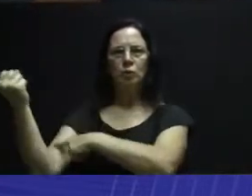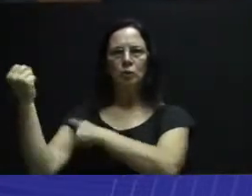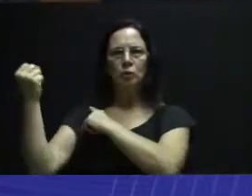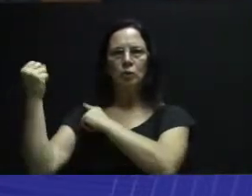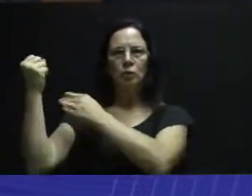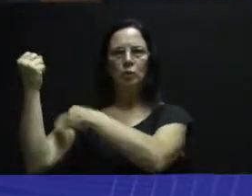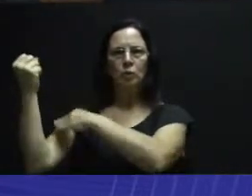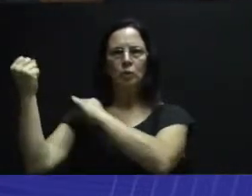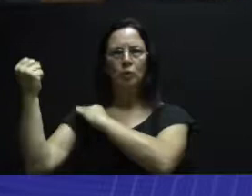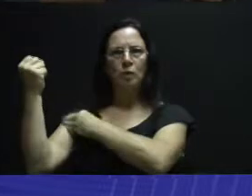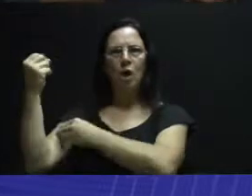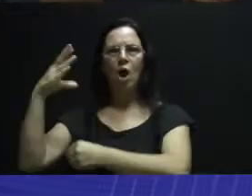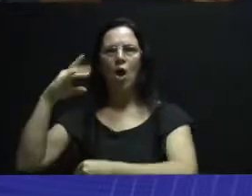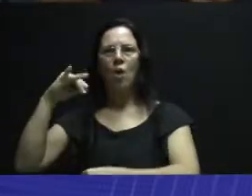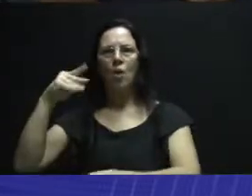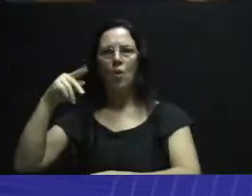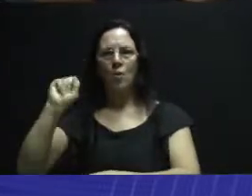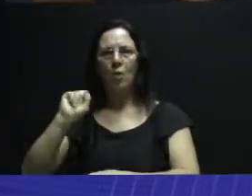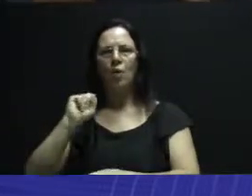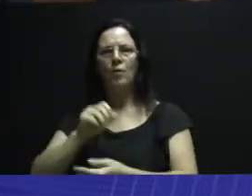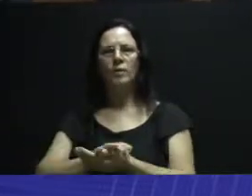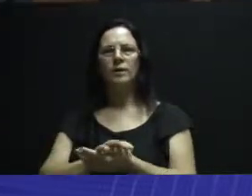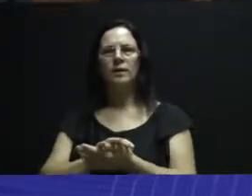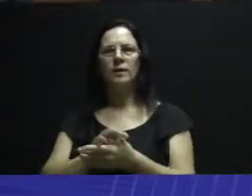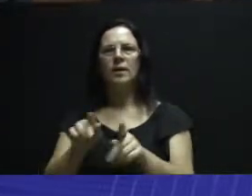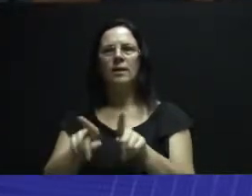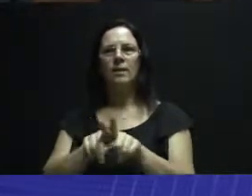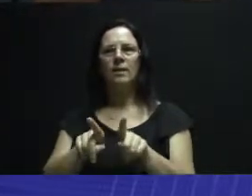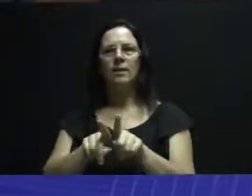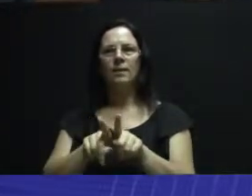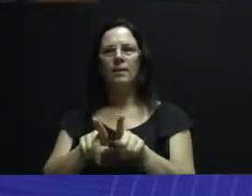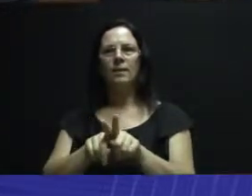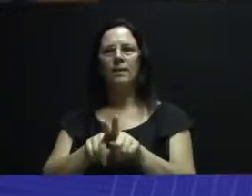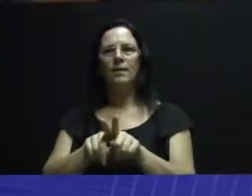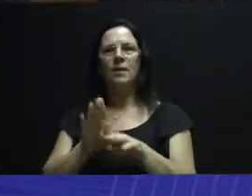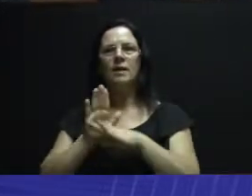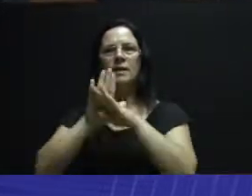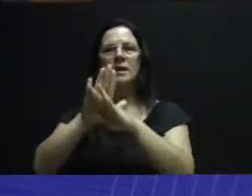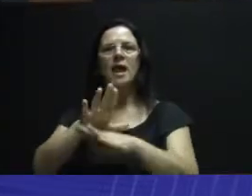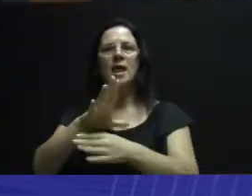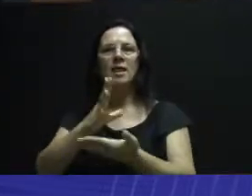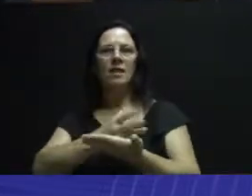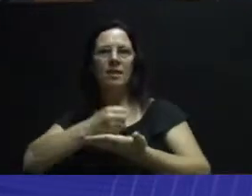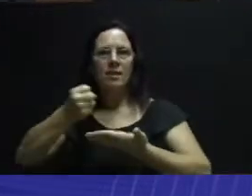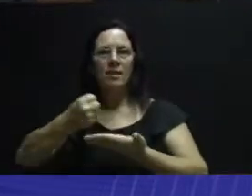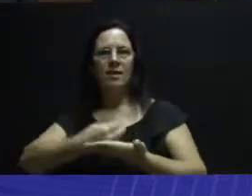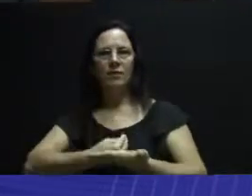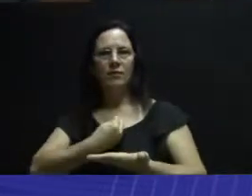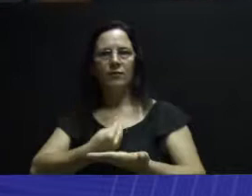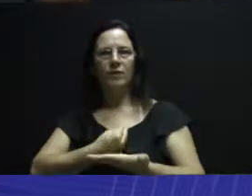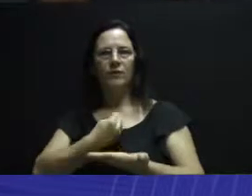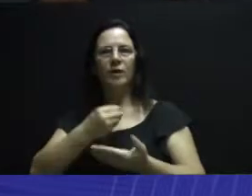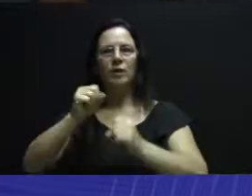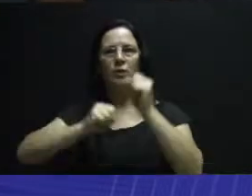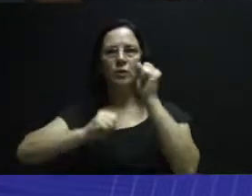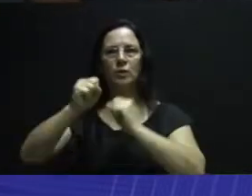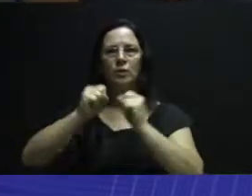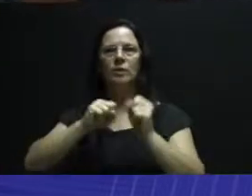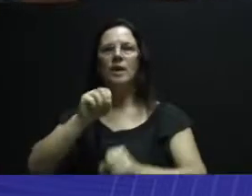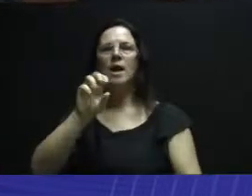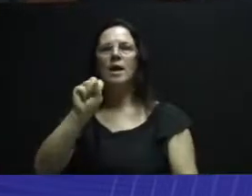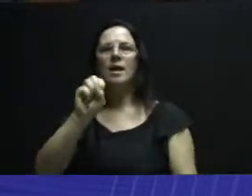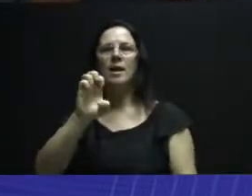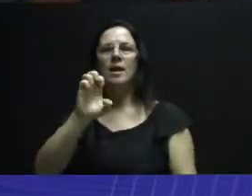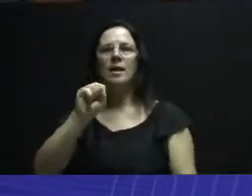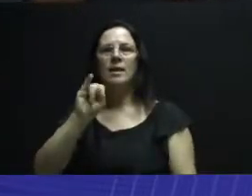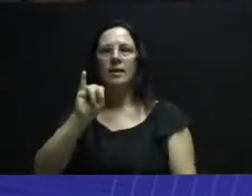Academia Corpus e, pelo mesmo período, foi guarda-vidas no Serviço Social da Indústria, o SESI.